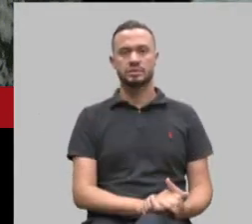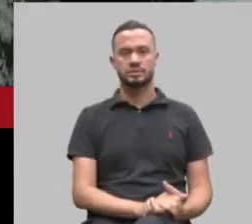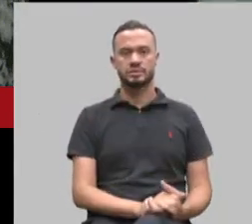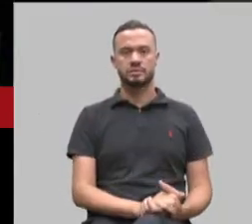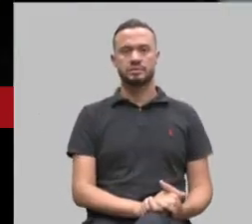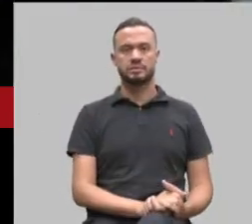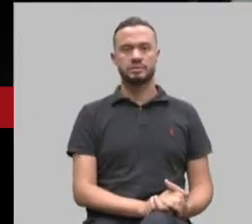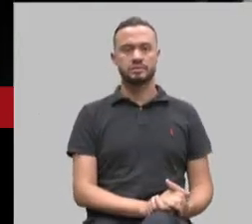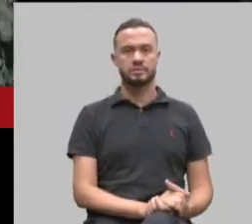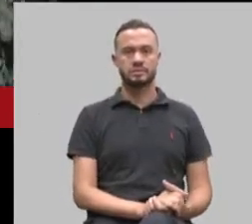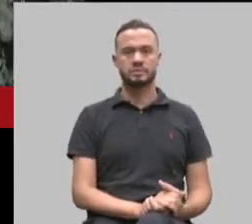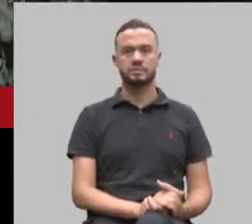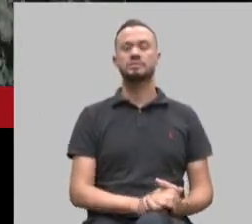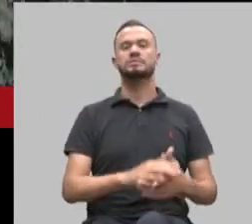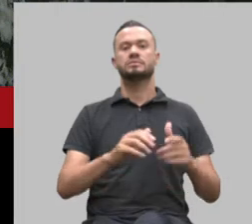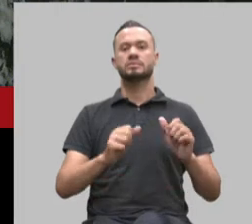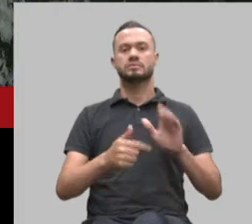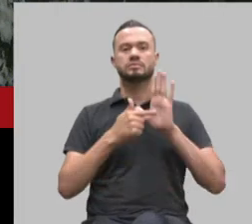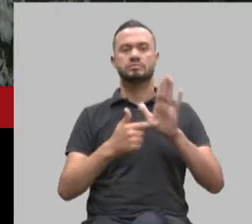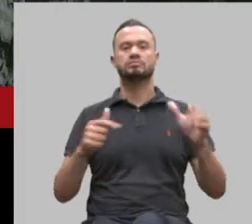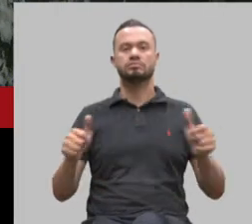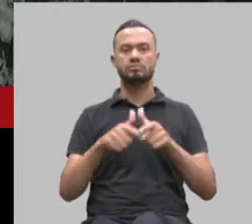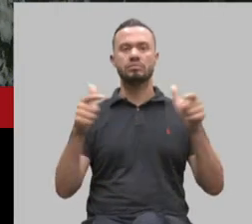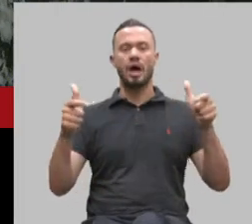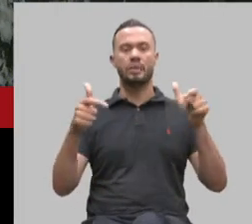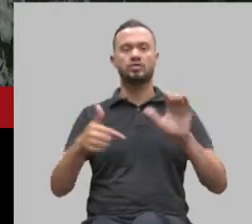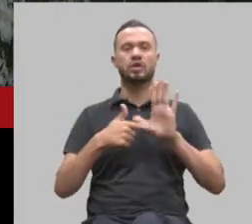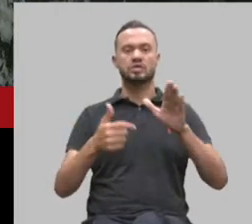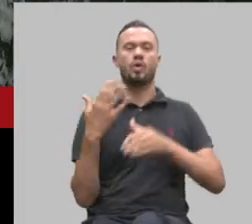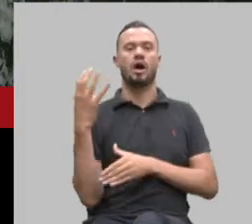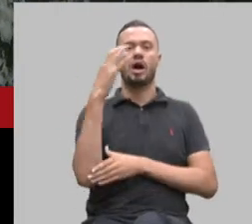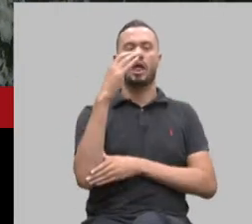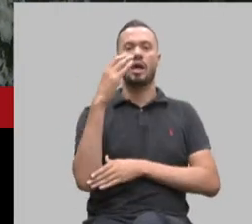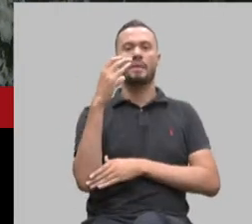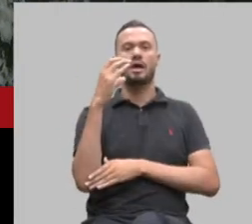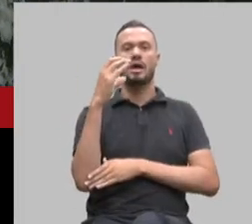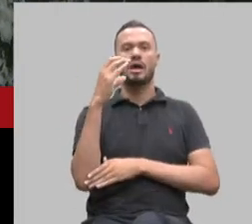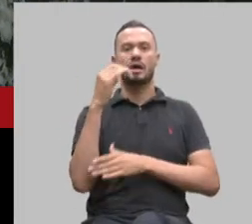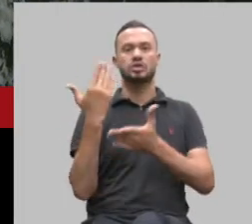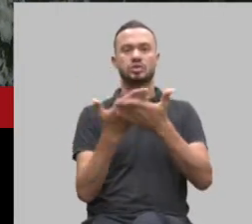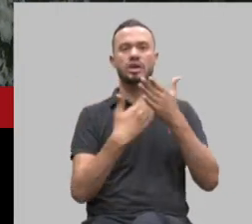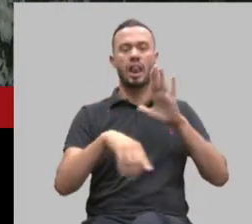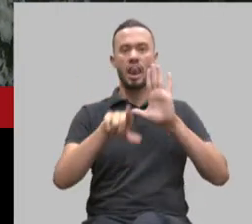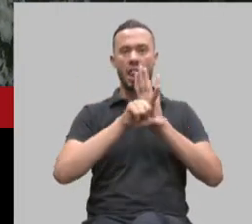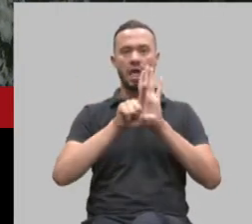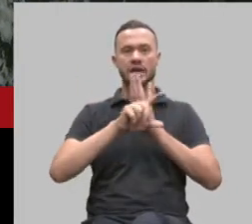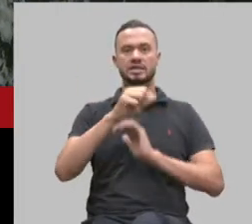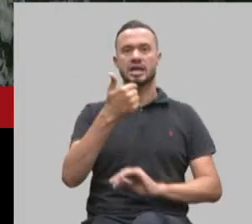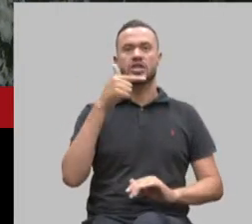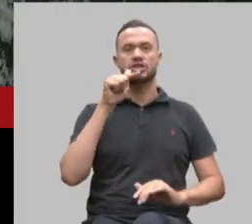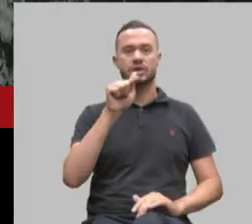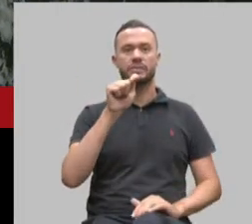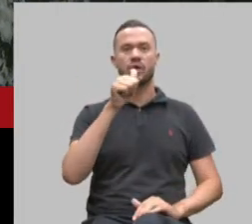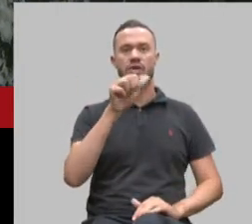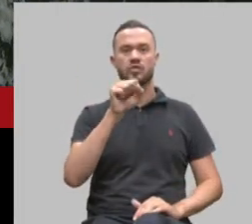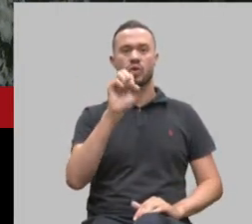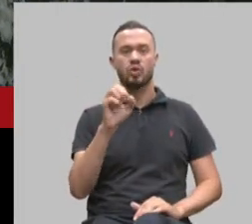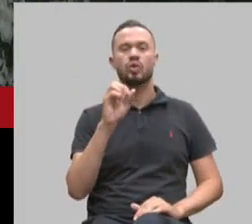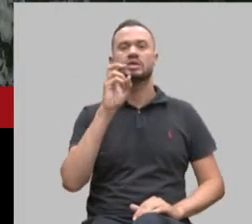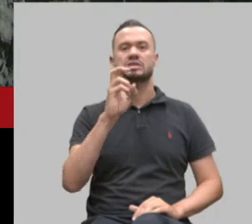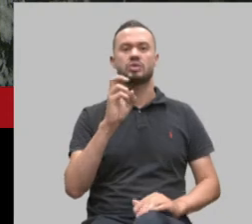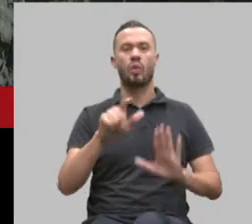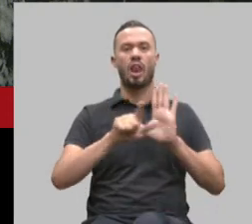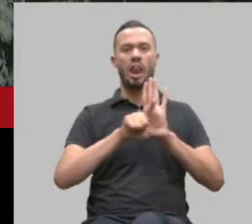14 divulgação do direito ao grêmio estudantil baseado na lei federal 7398 de85 e na lei estadual